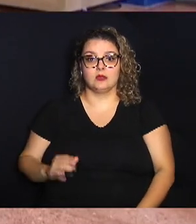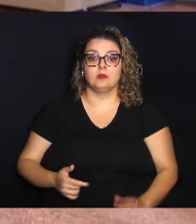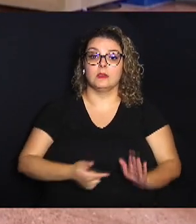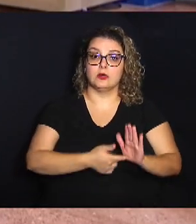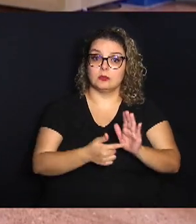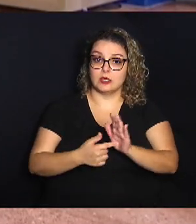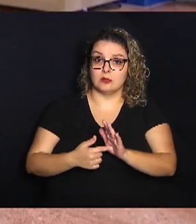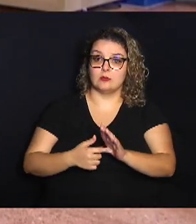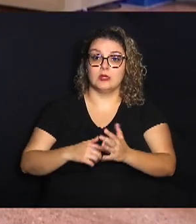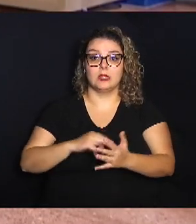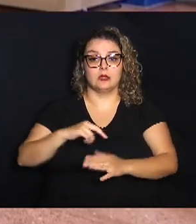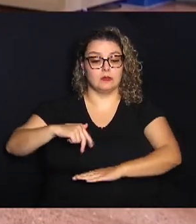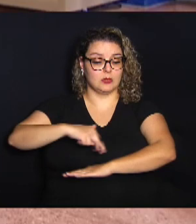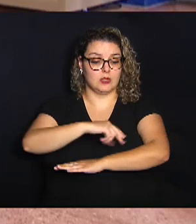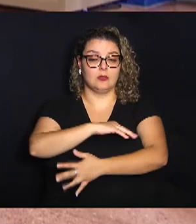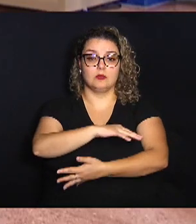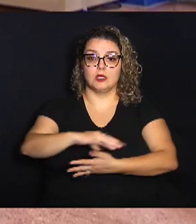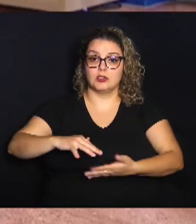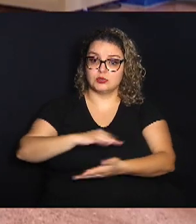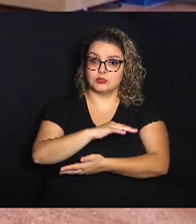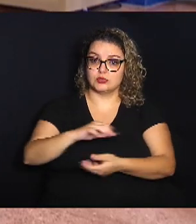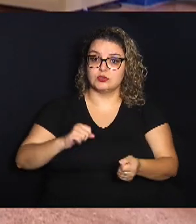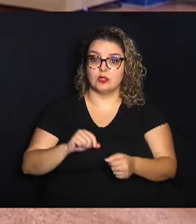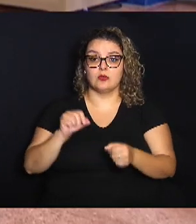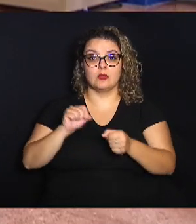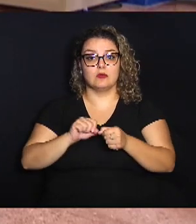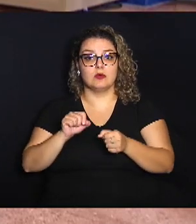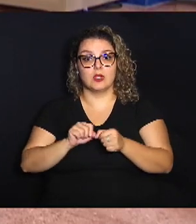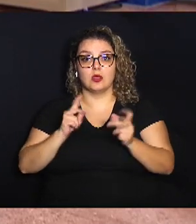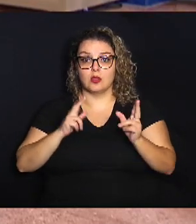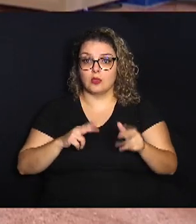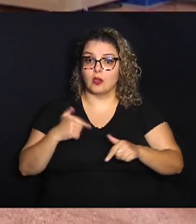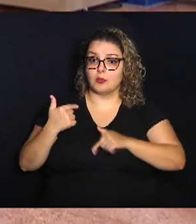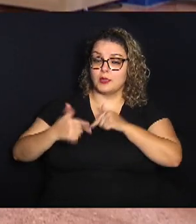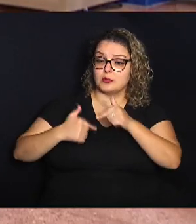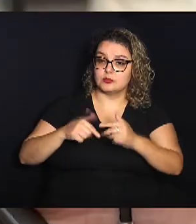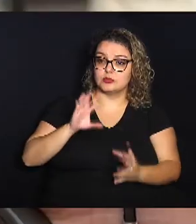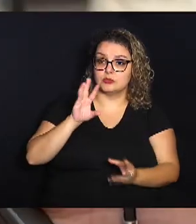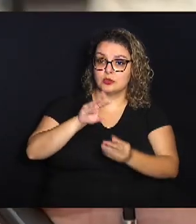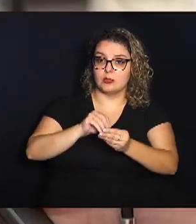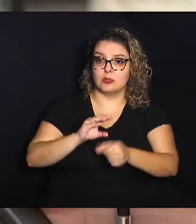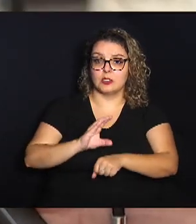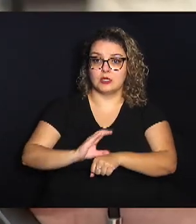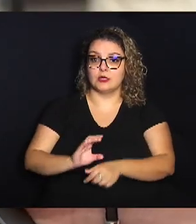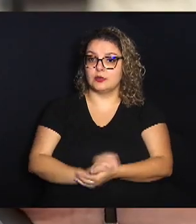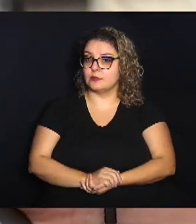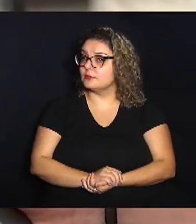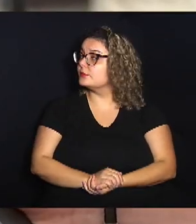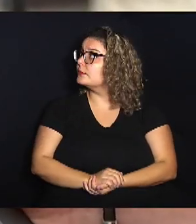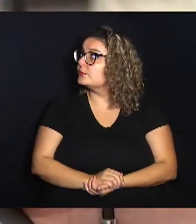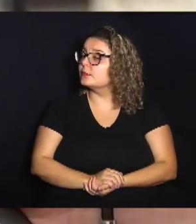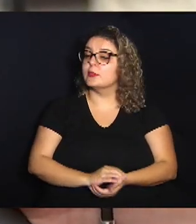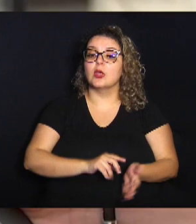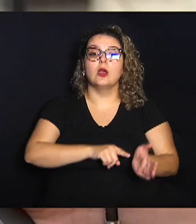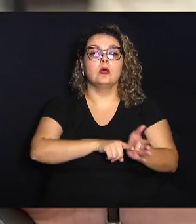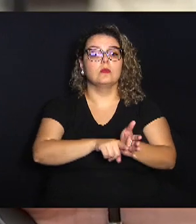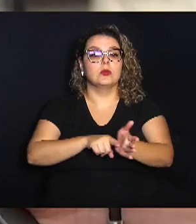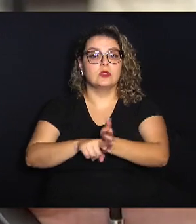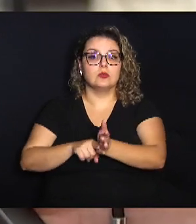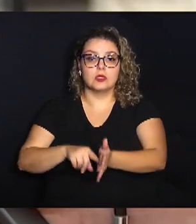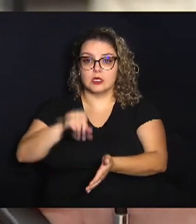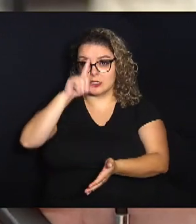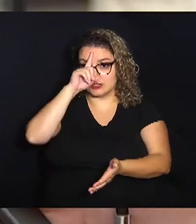moda sustentável. As peças foram feitas como forma de trabalho de conclusão de curso. Eles pesquisaram,